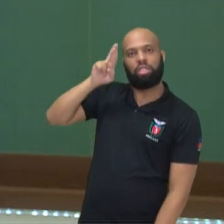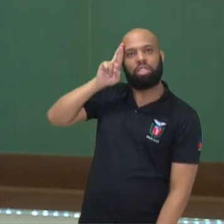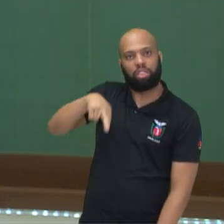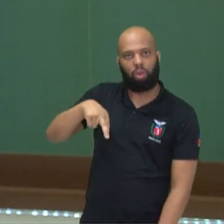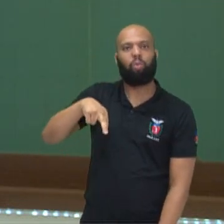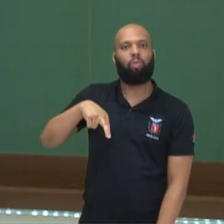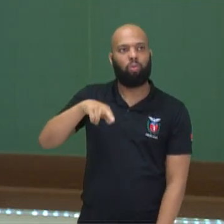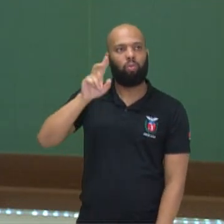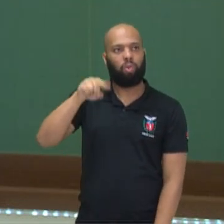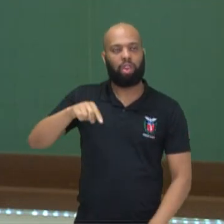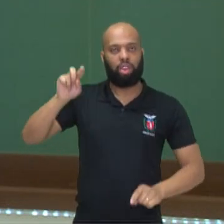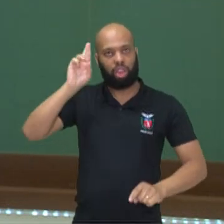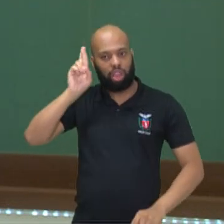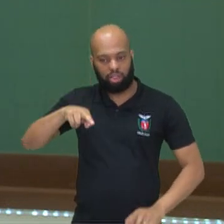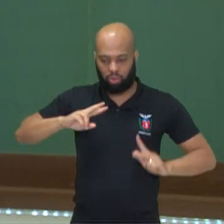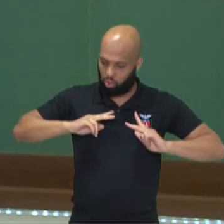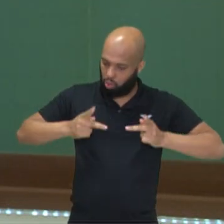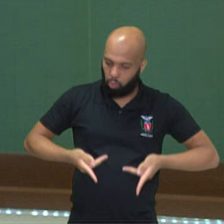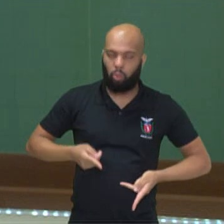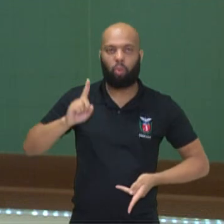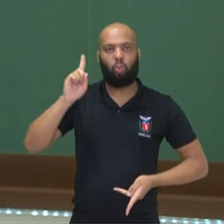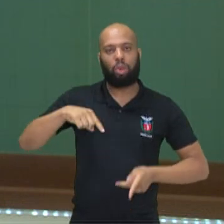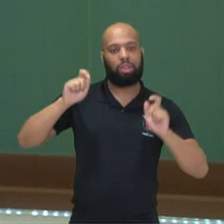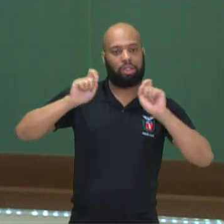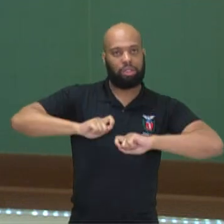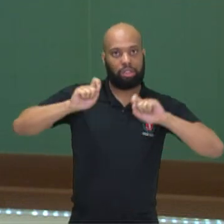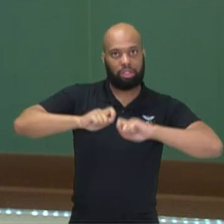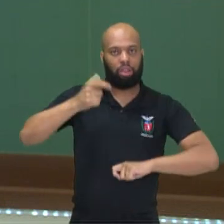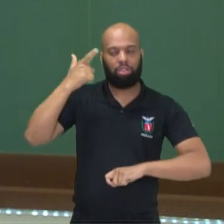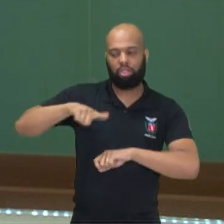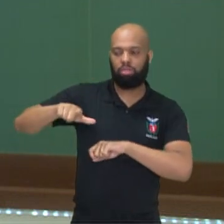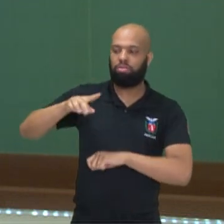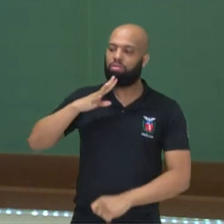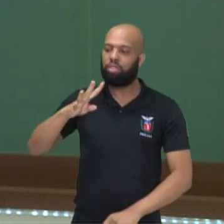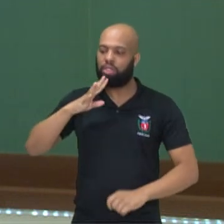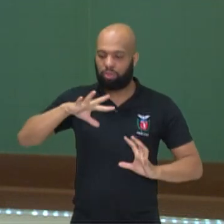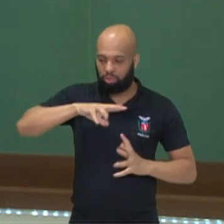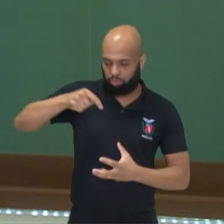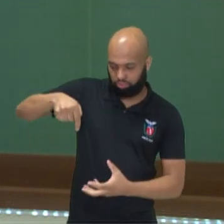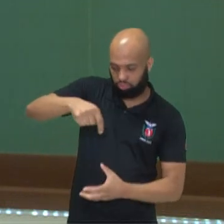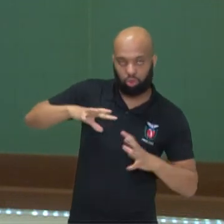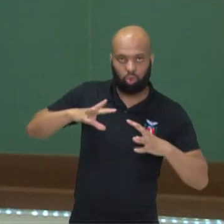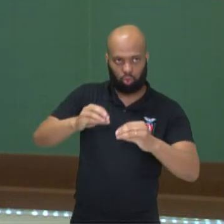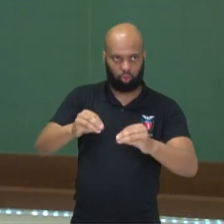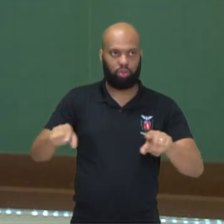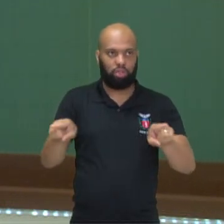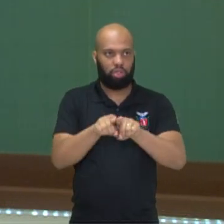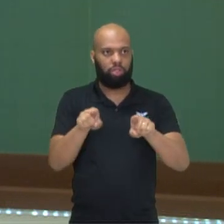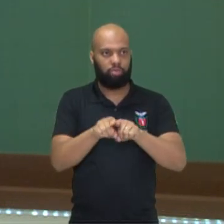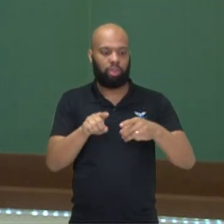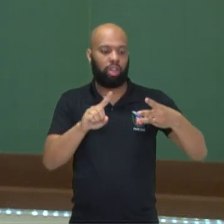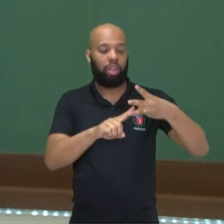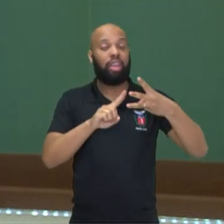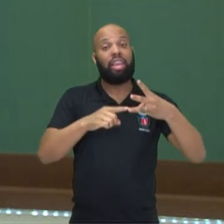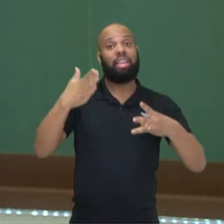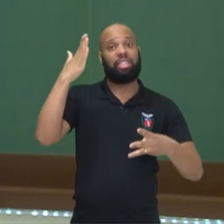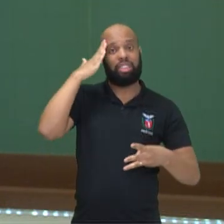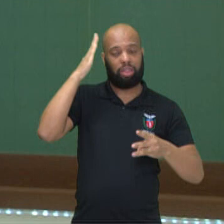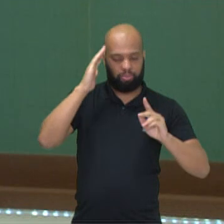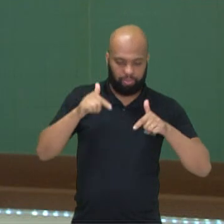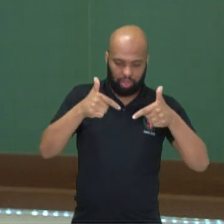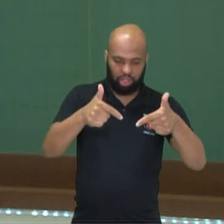seja, a razão humana como dotada da possibilidade de conhecer o mundo, o saber ativo, a aliança